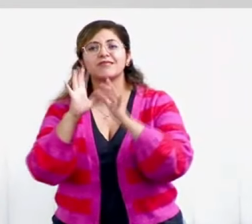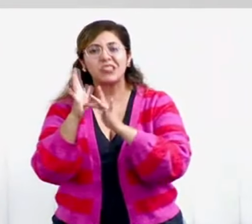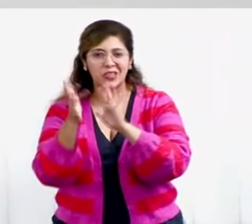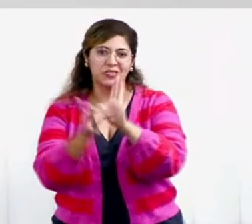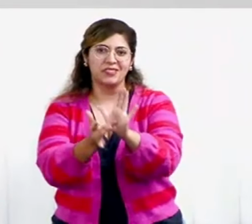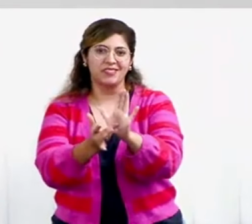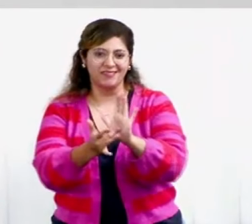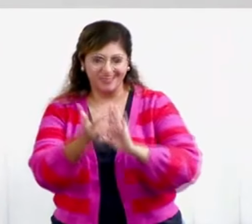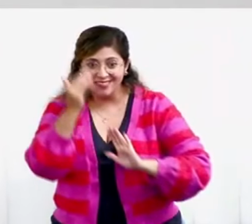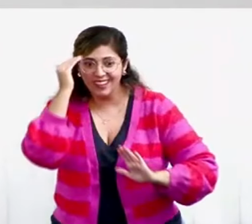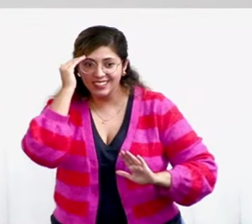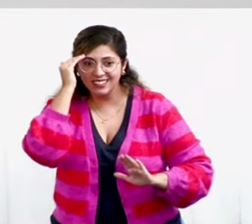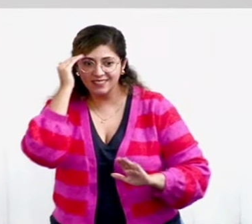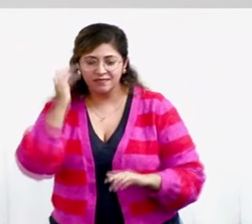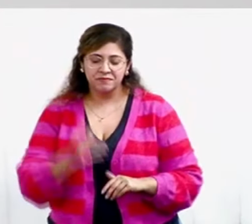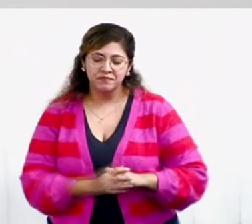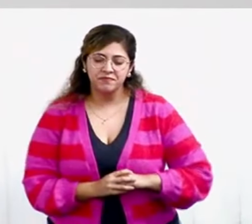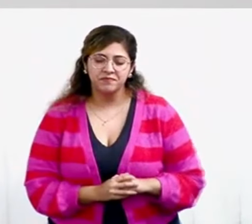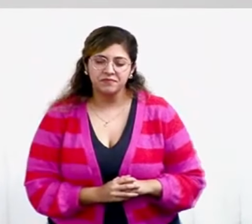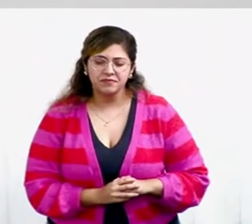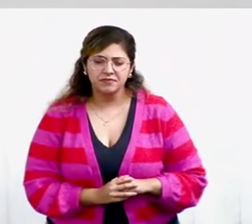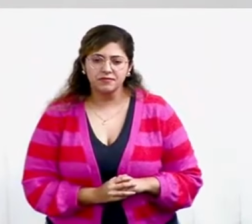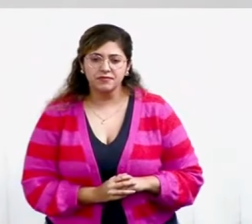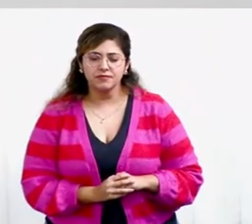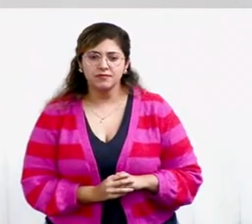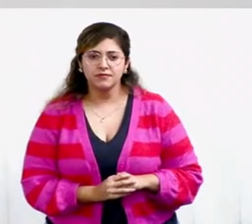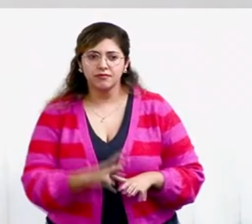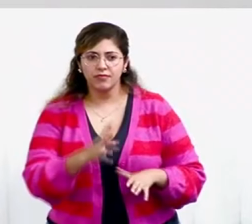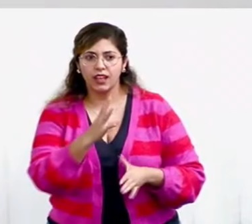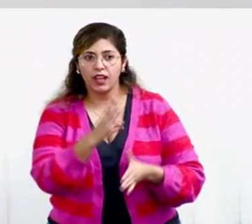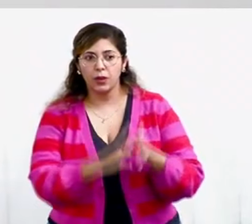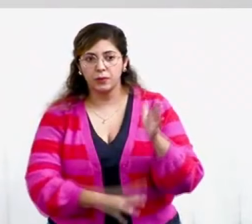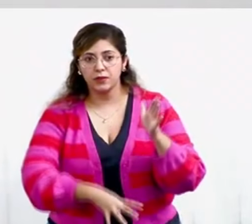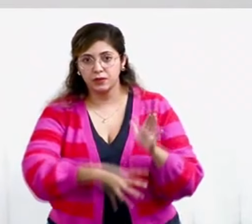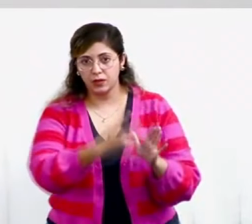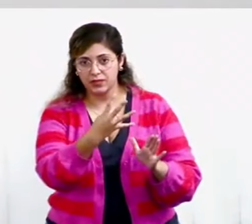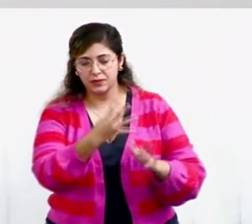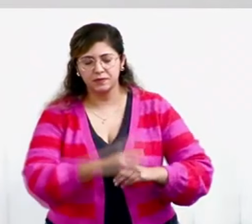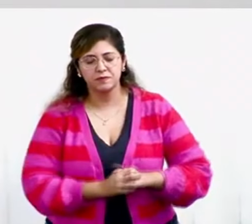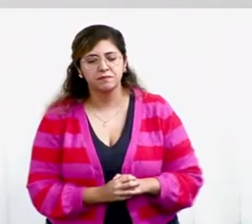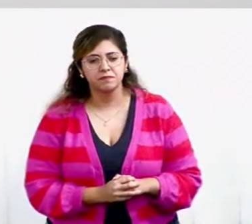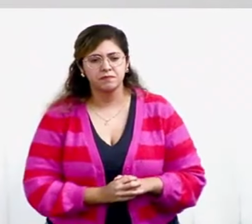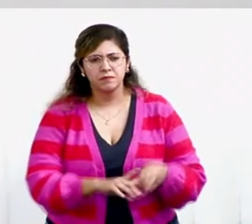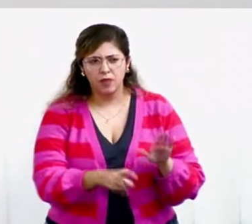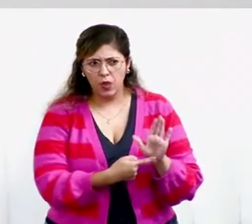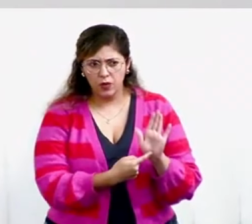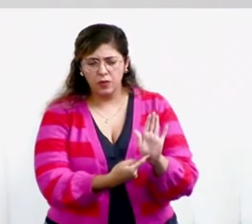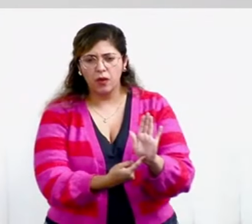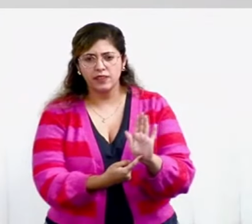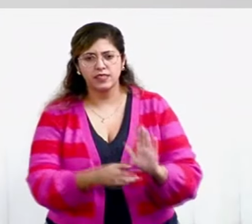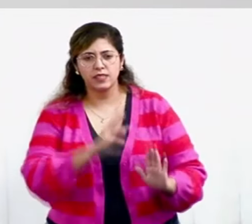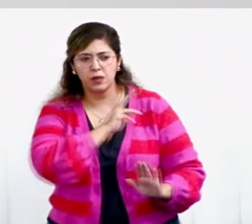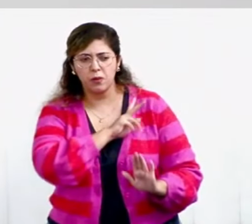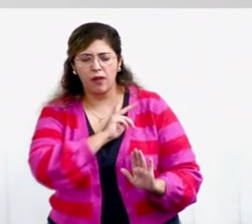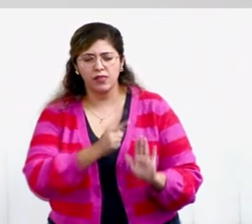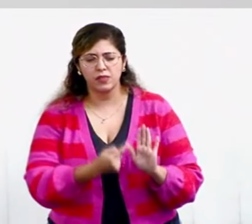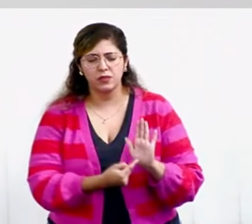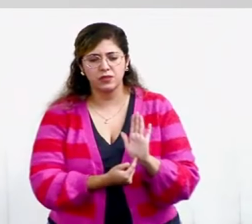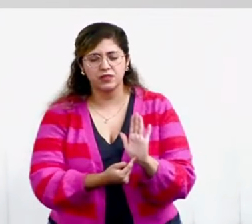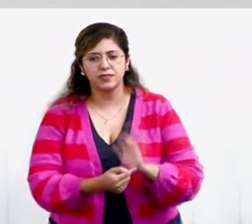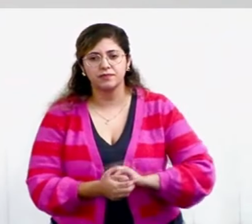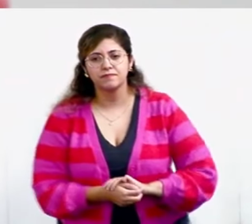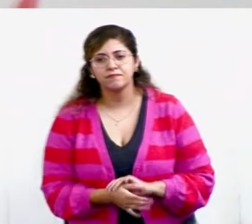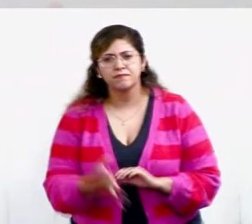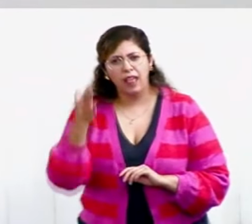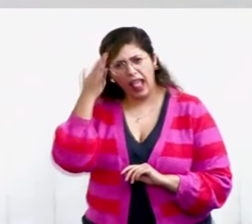E agora, nos versos seguintes do capítulo 4, Paulo vai destacar novamente a ideia